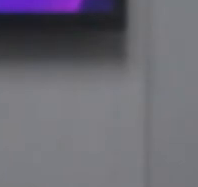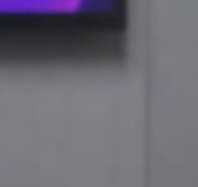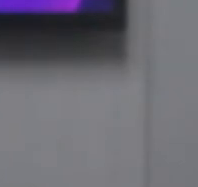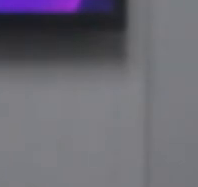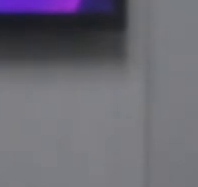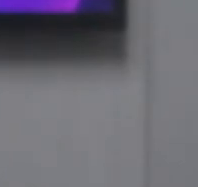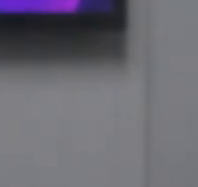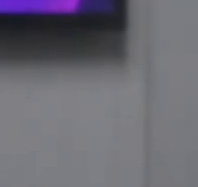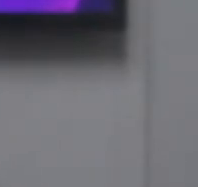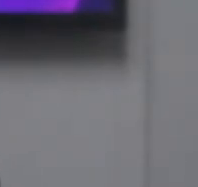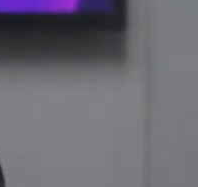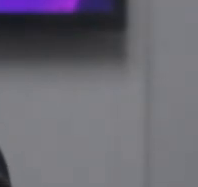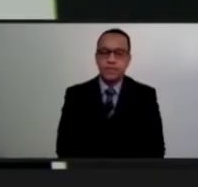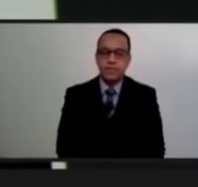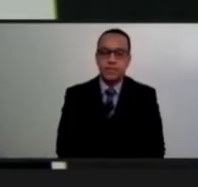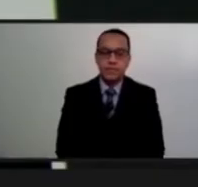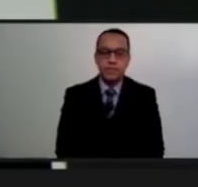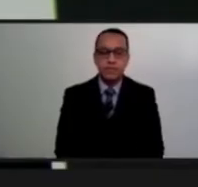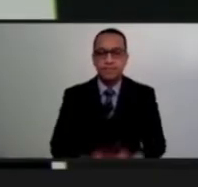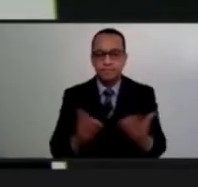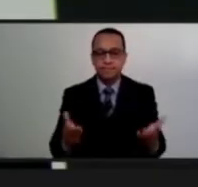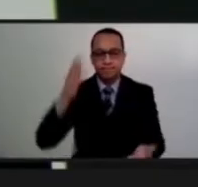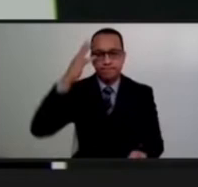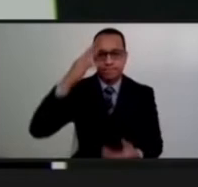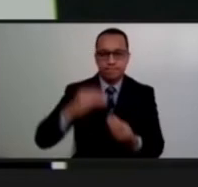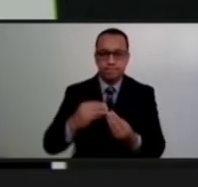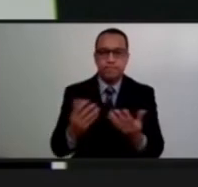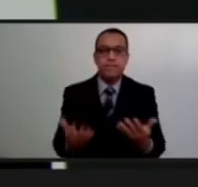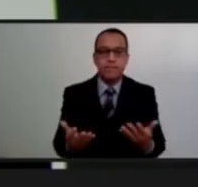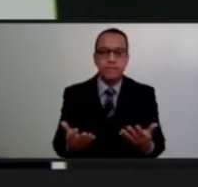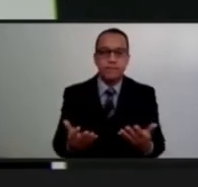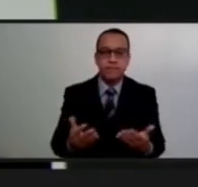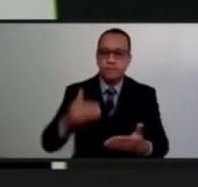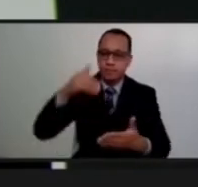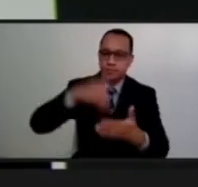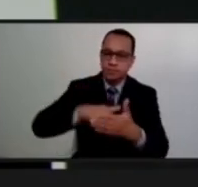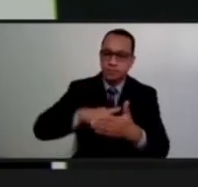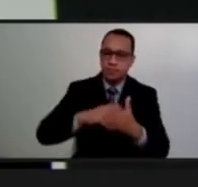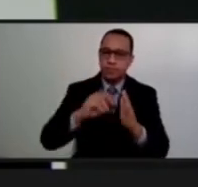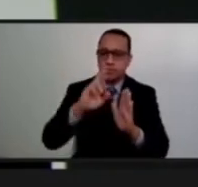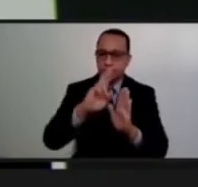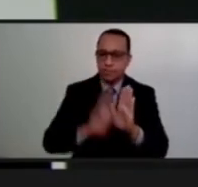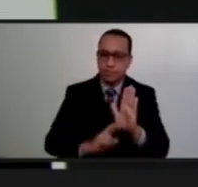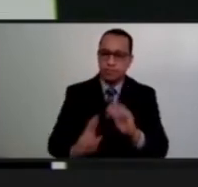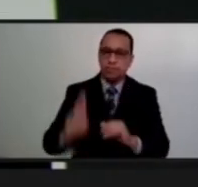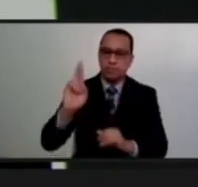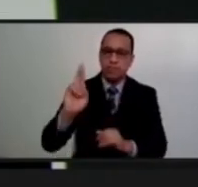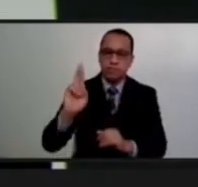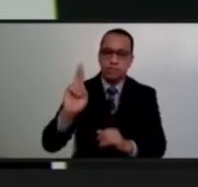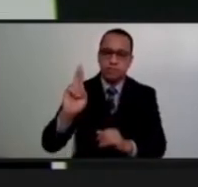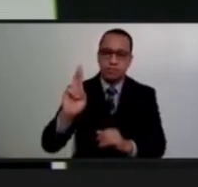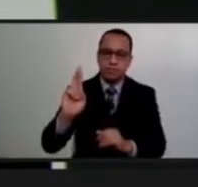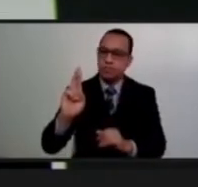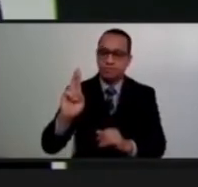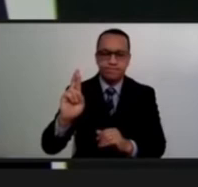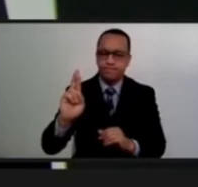Cuiabá, vereador Chico 2000, deu parecer contrário ao afastamento do vereador tenente-coronel da Reserva da Polícia